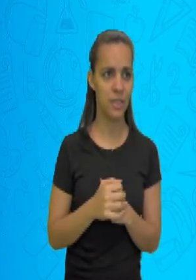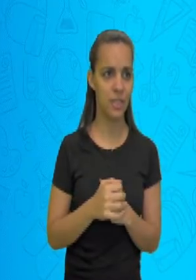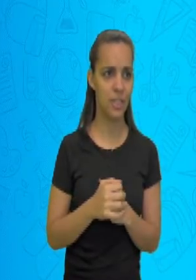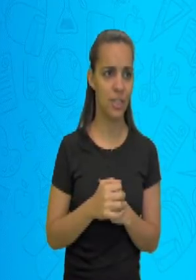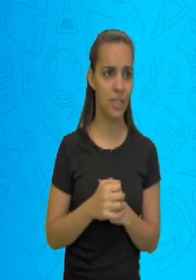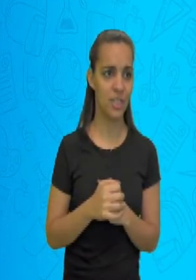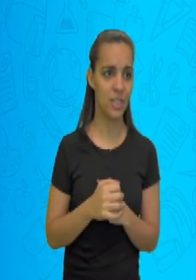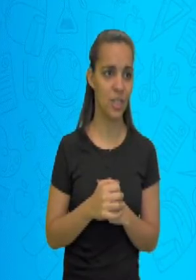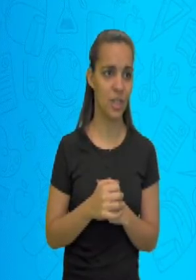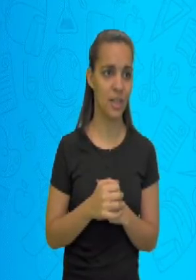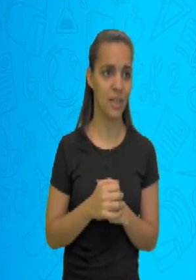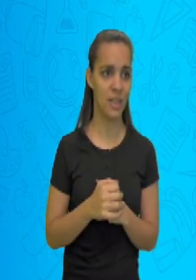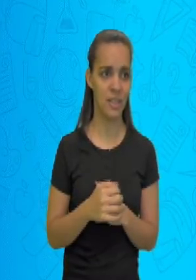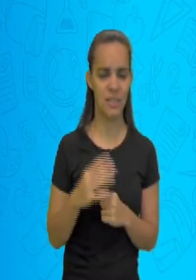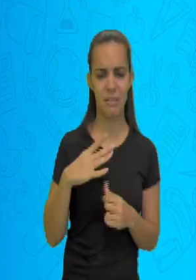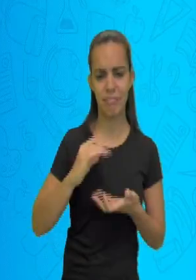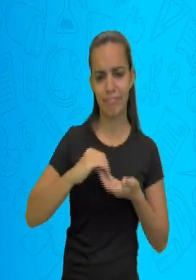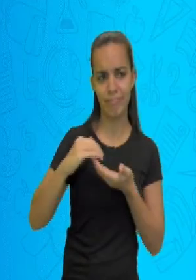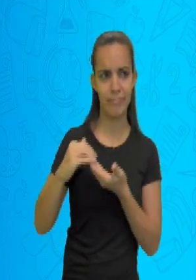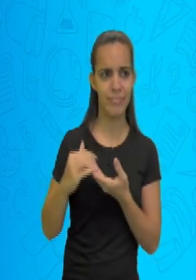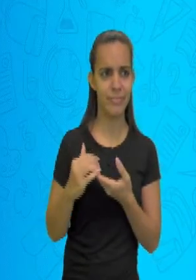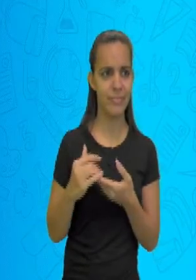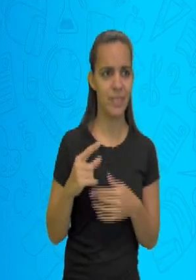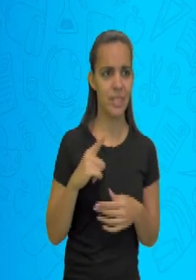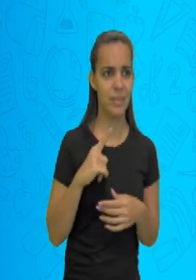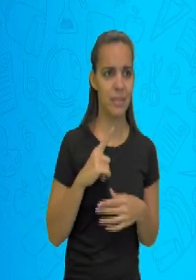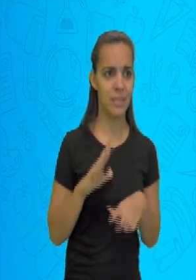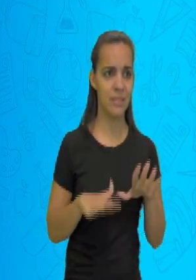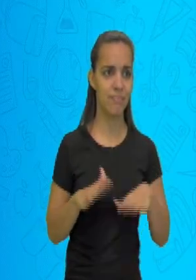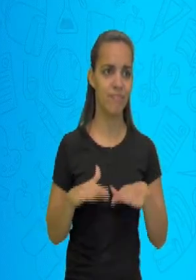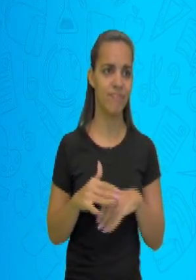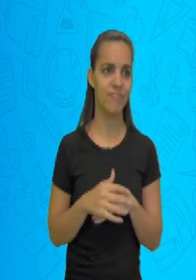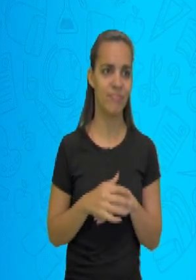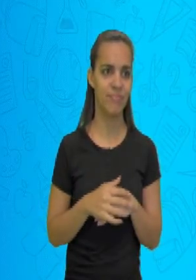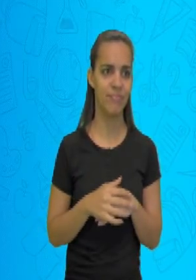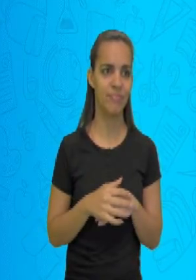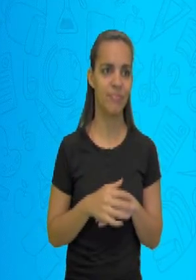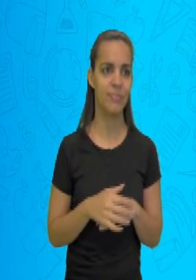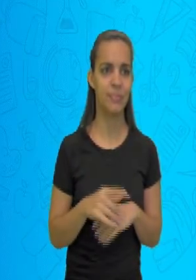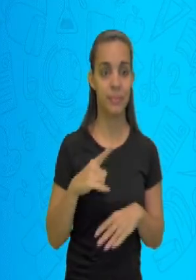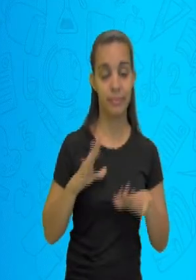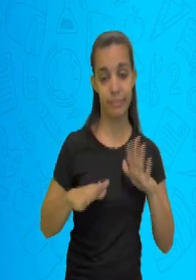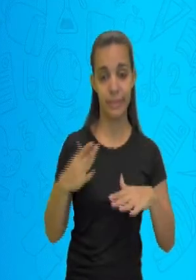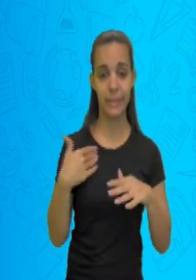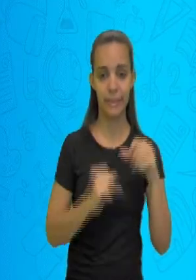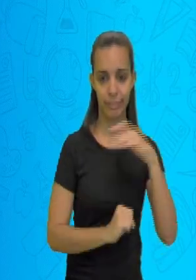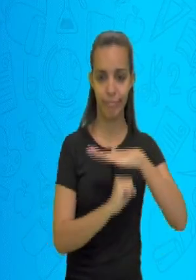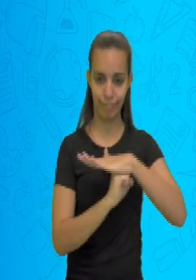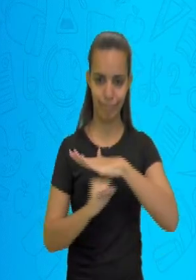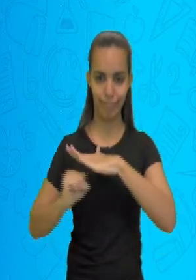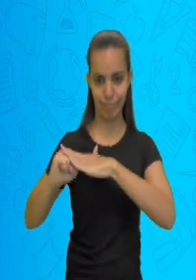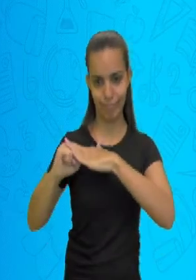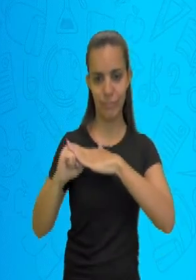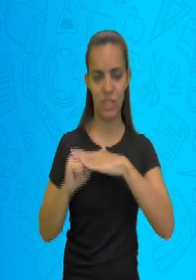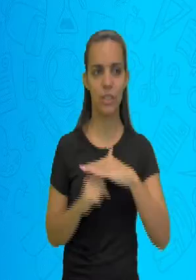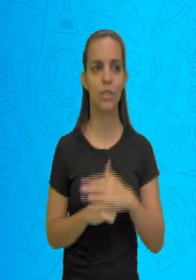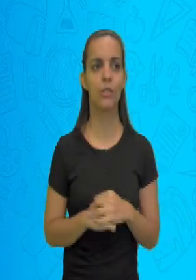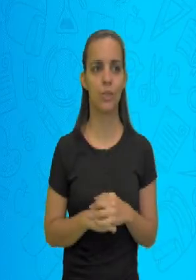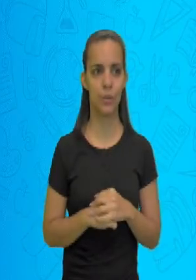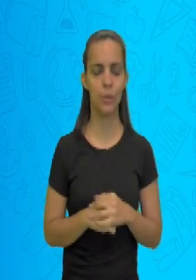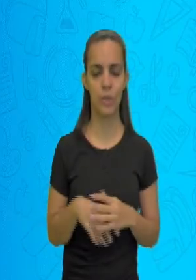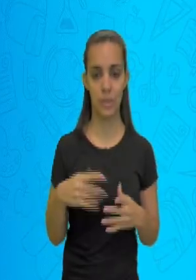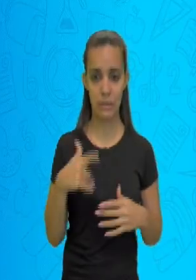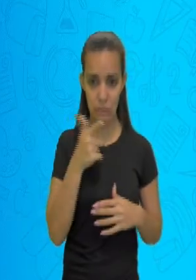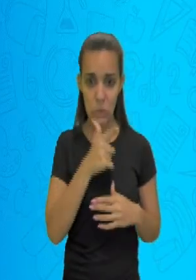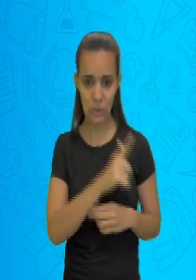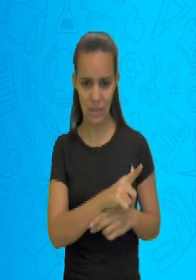muitas pessoas podem também colocar telha, se tiver a telha, mas tem que pensar na estrutura, ela tem que estar bem segura para